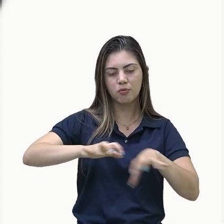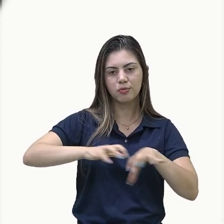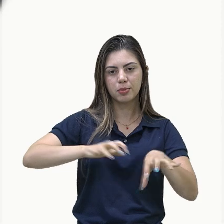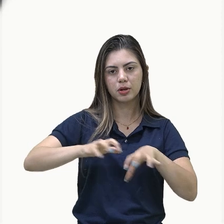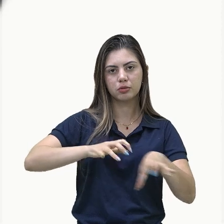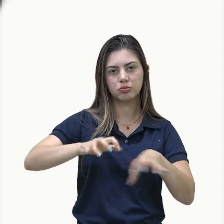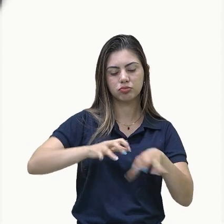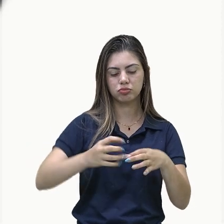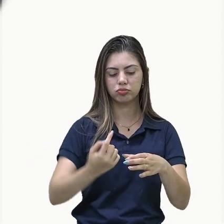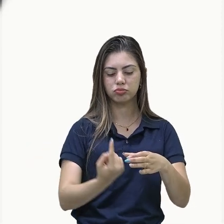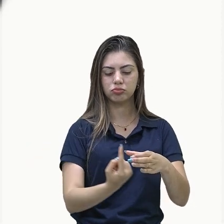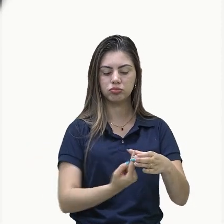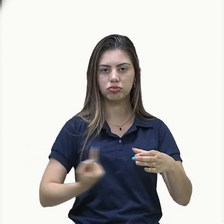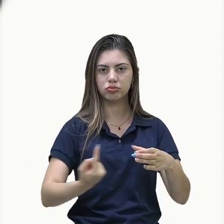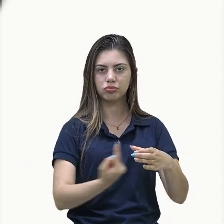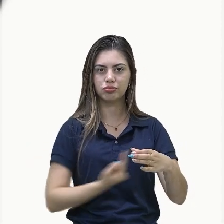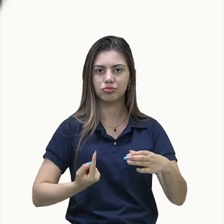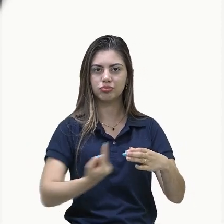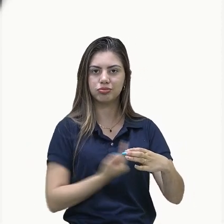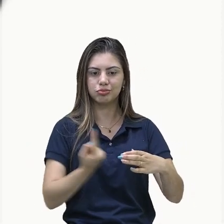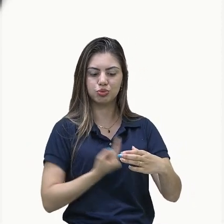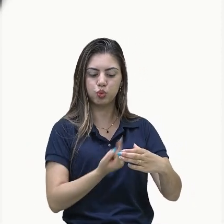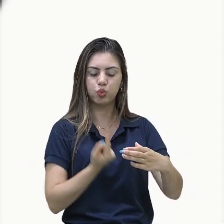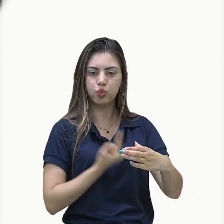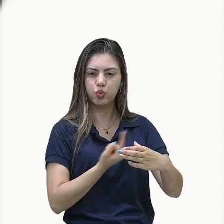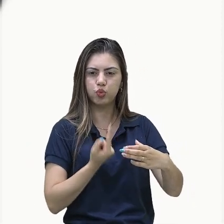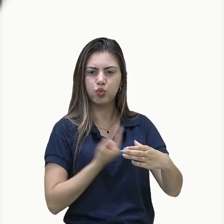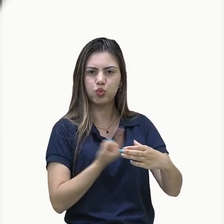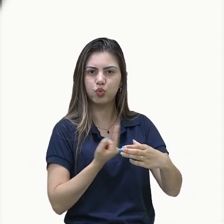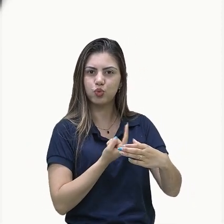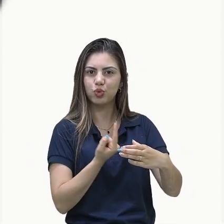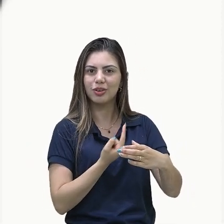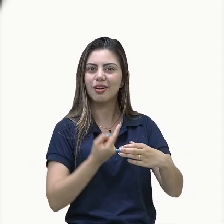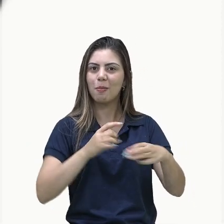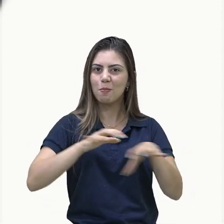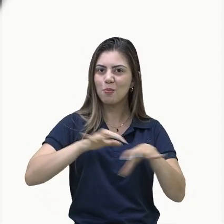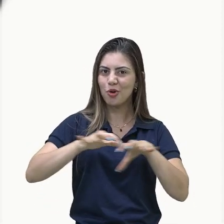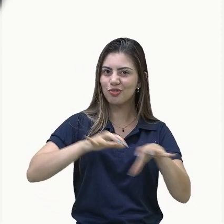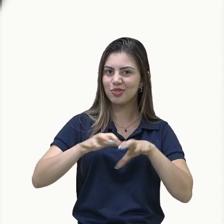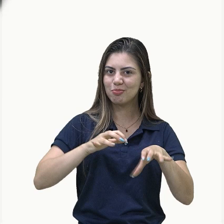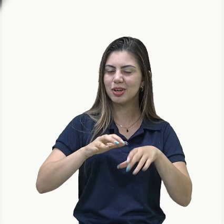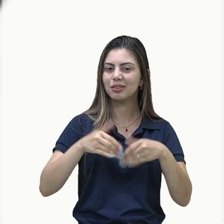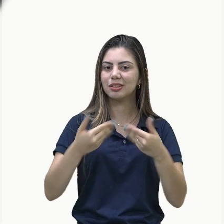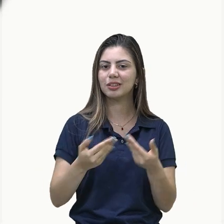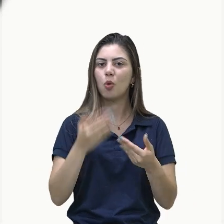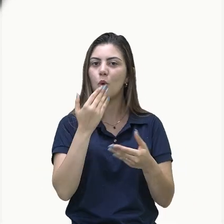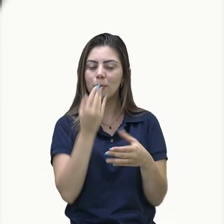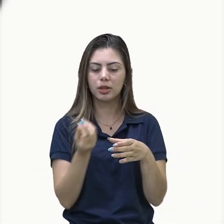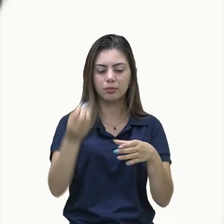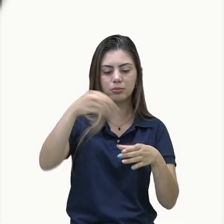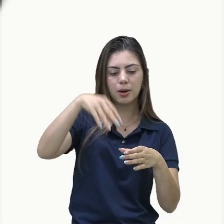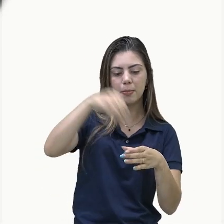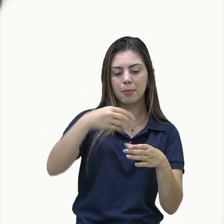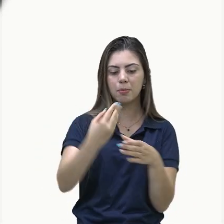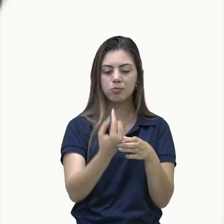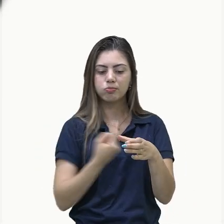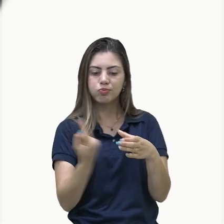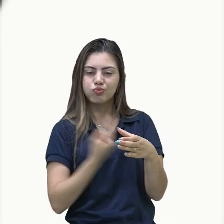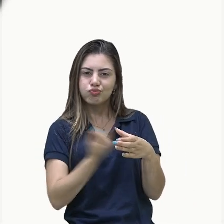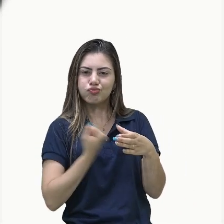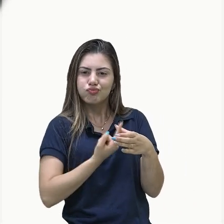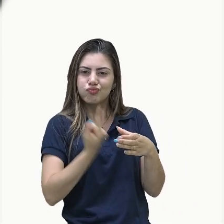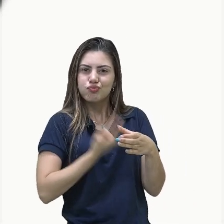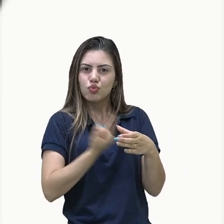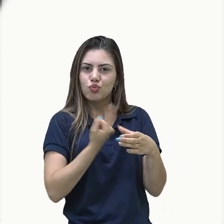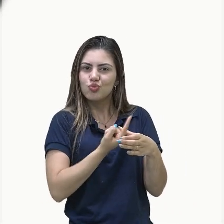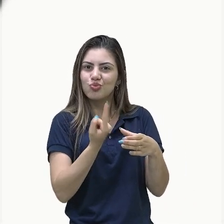do liquidificador, e as hélices em movimento, elas cortam os alimentos, elas misturam os alimentos